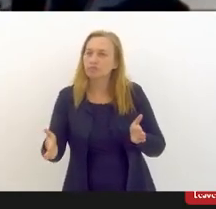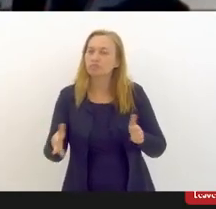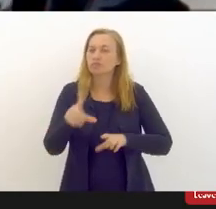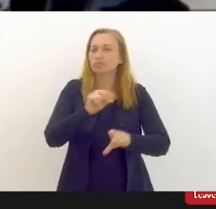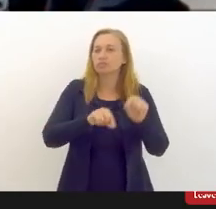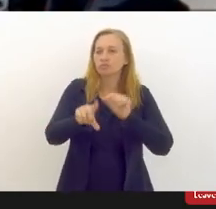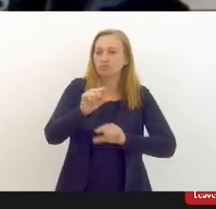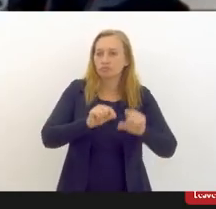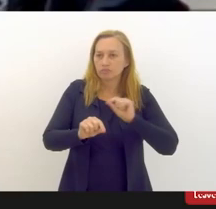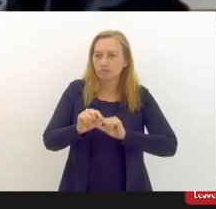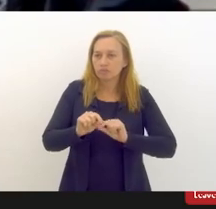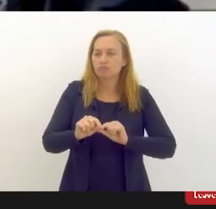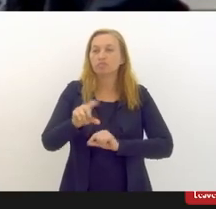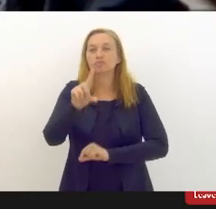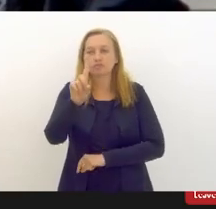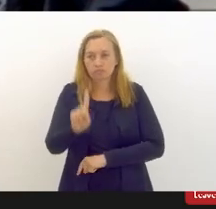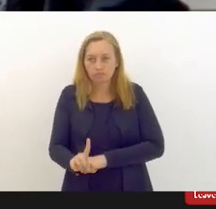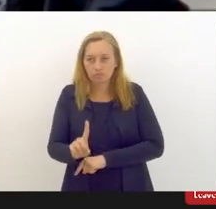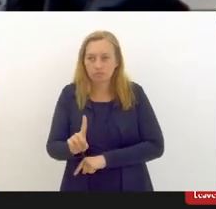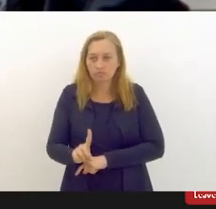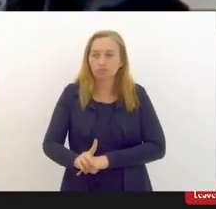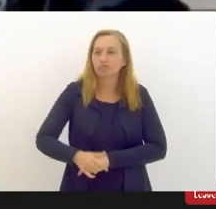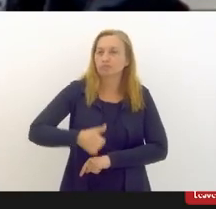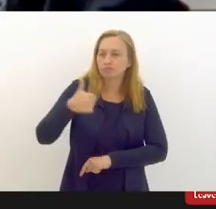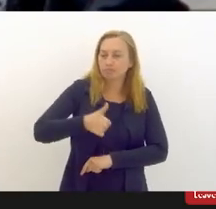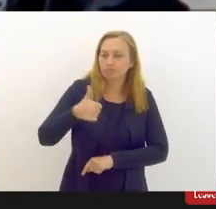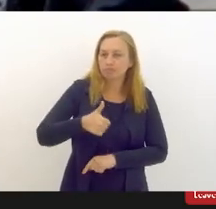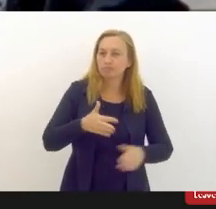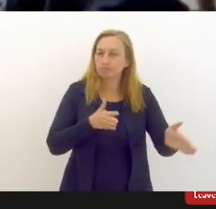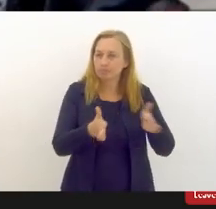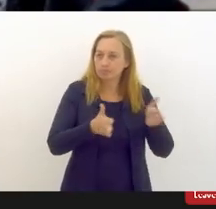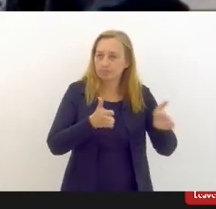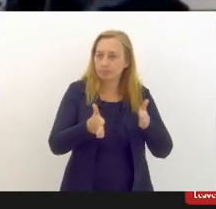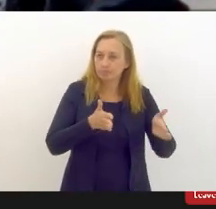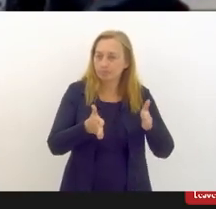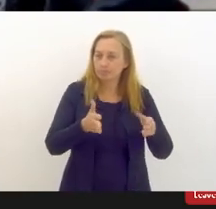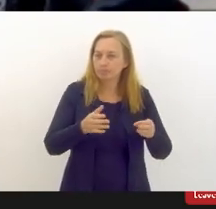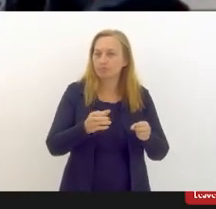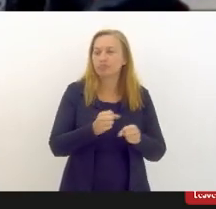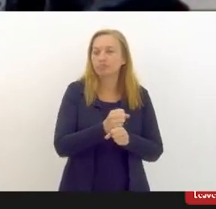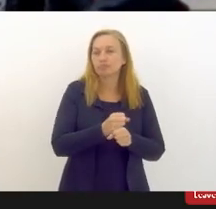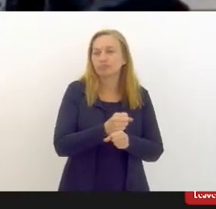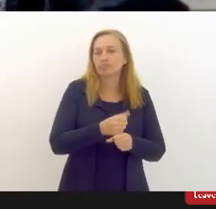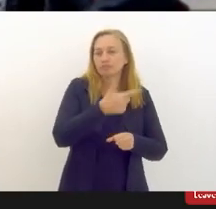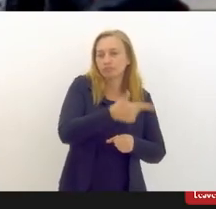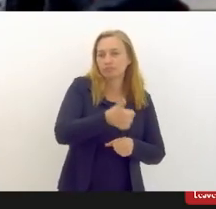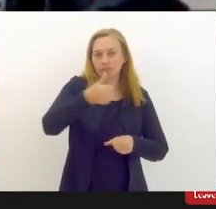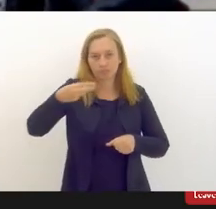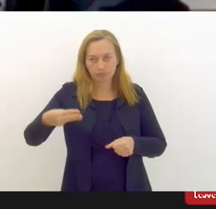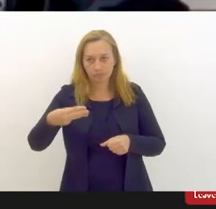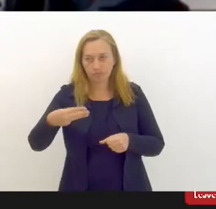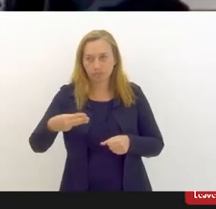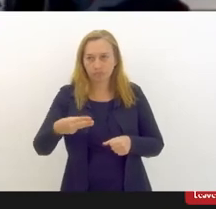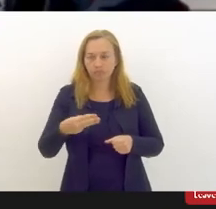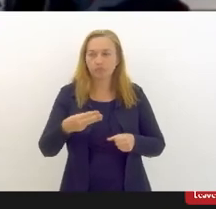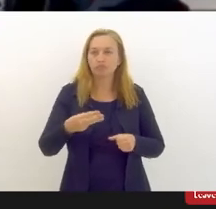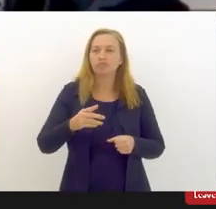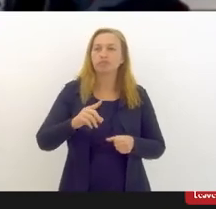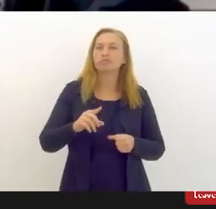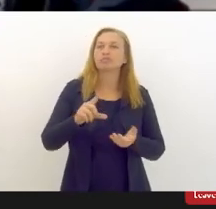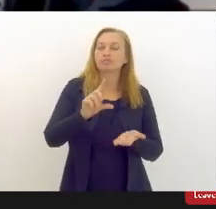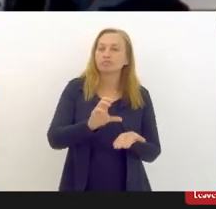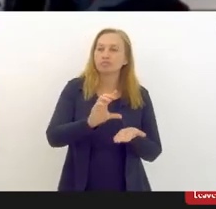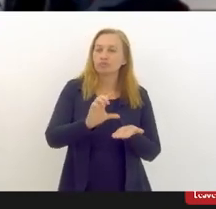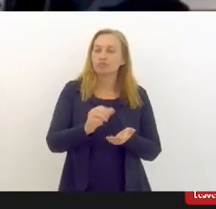escolha dos diretores no primeiro trimestre letivo de 2023. Então, logo os conselheiros